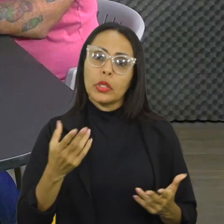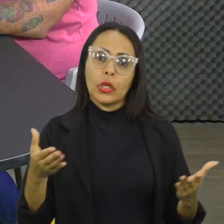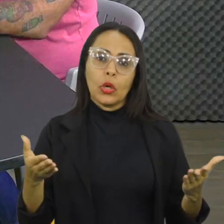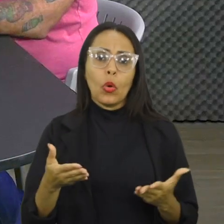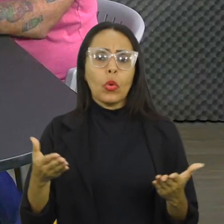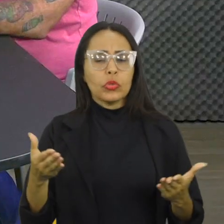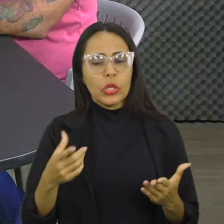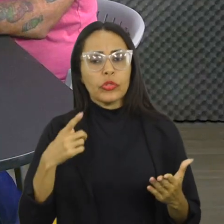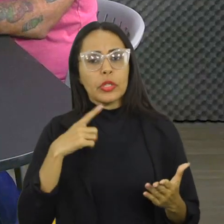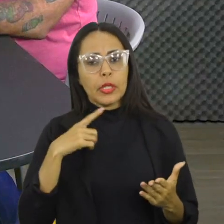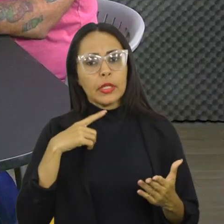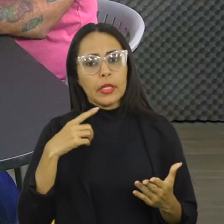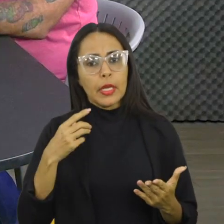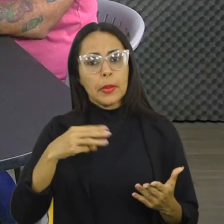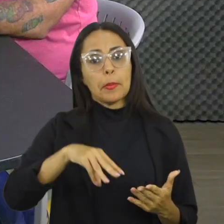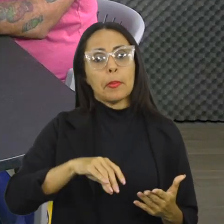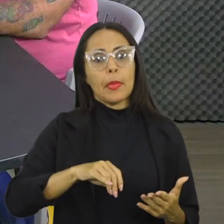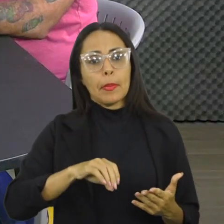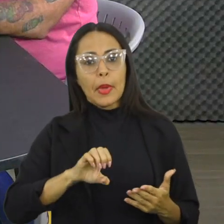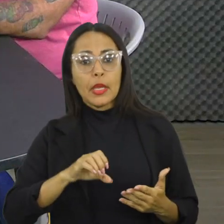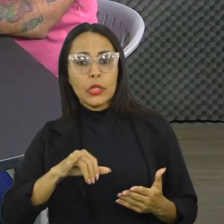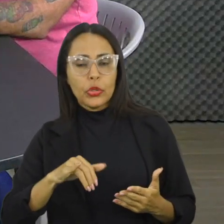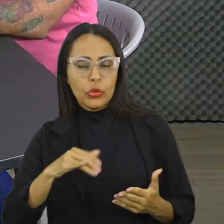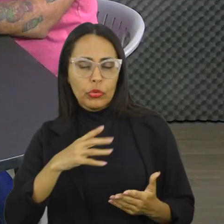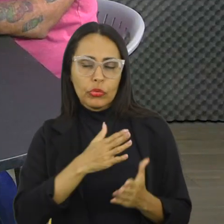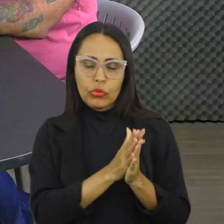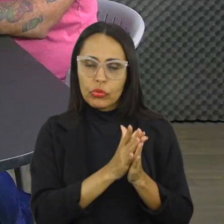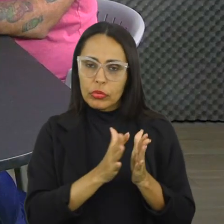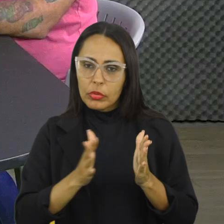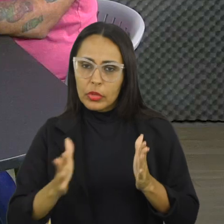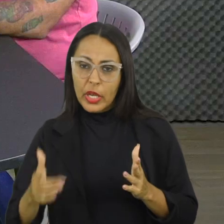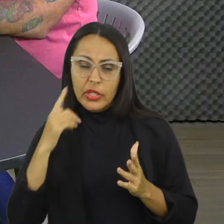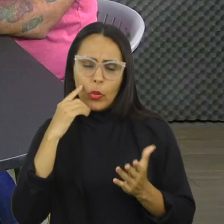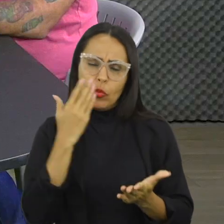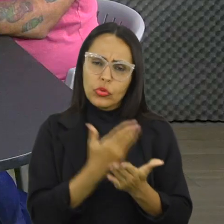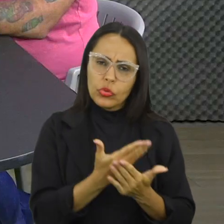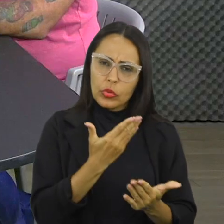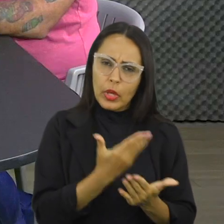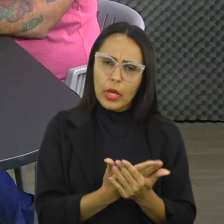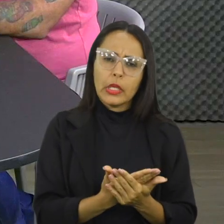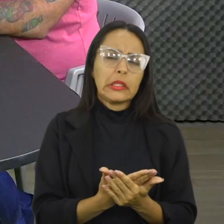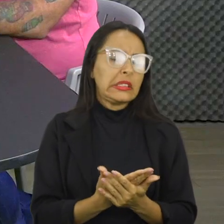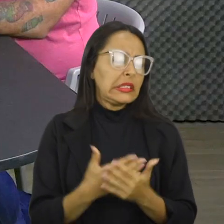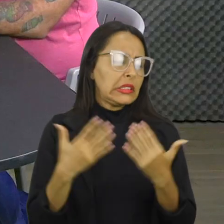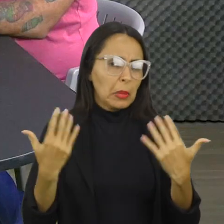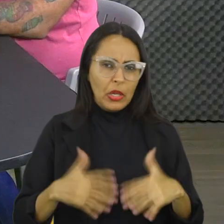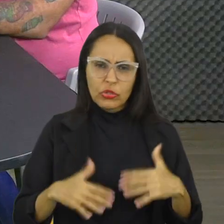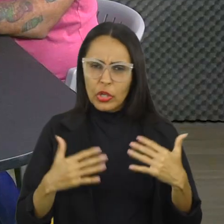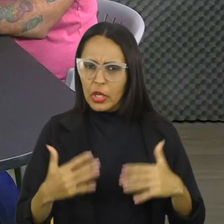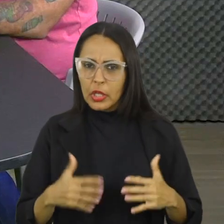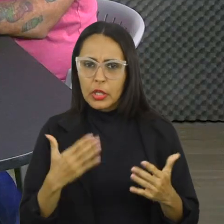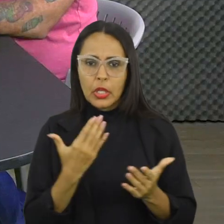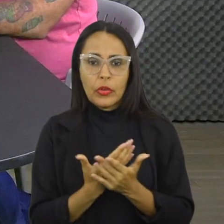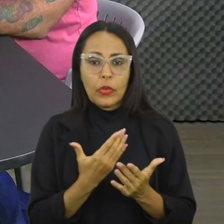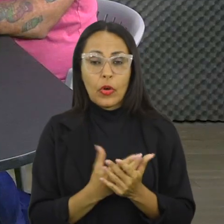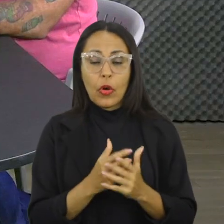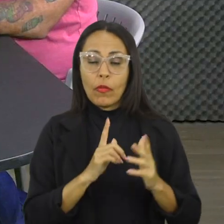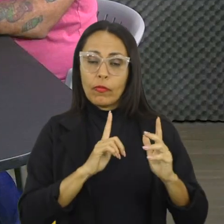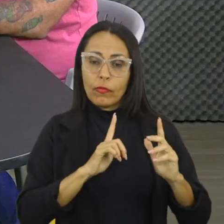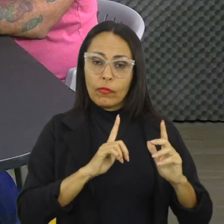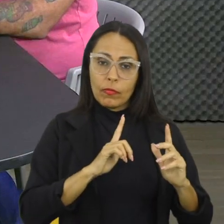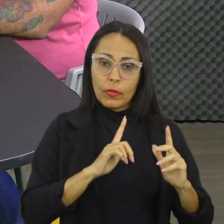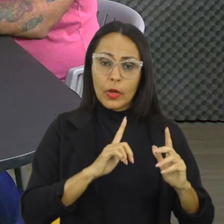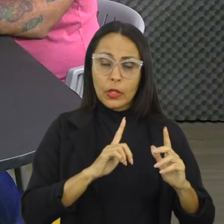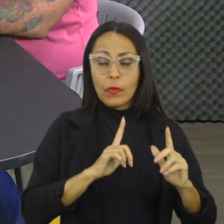gente tem meios para que isso não aconteça. Então, eu estudei bastante. Foi uma sorte e